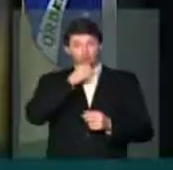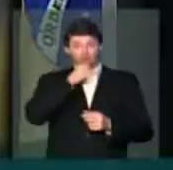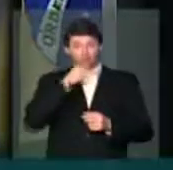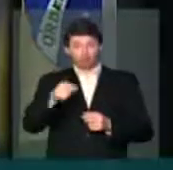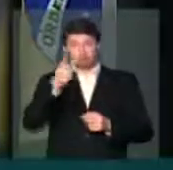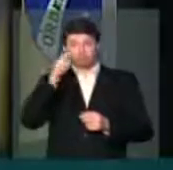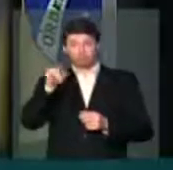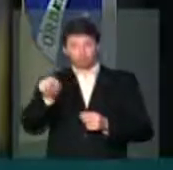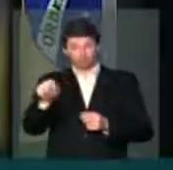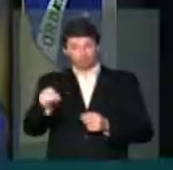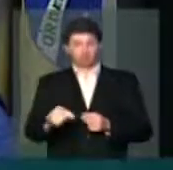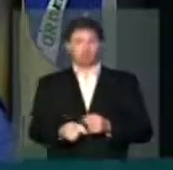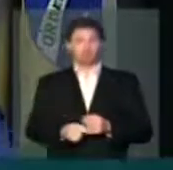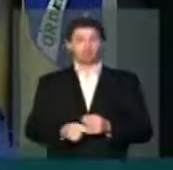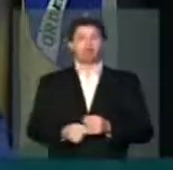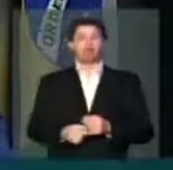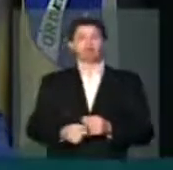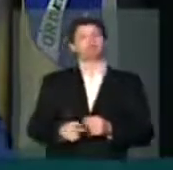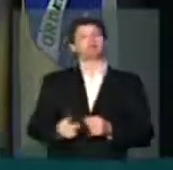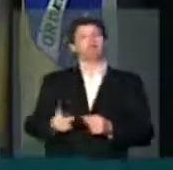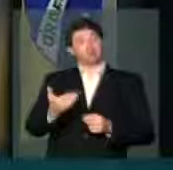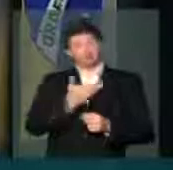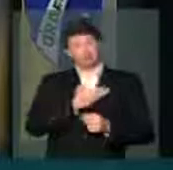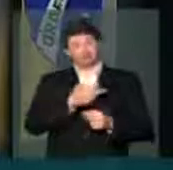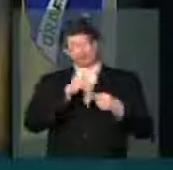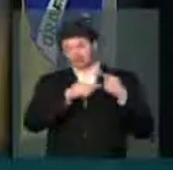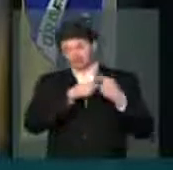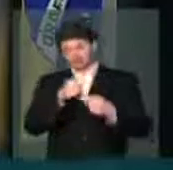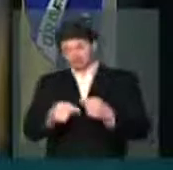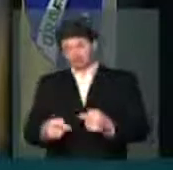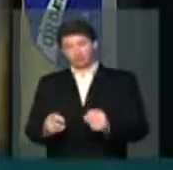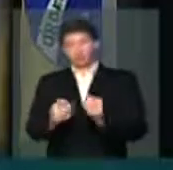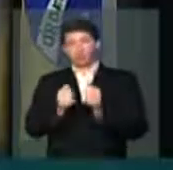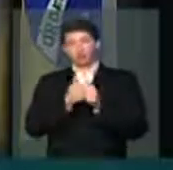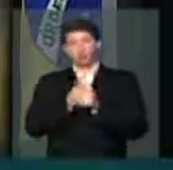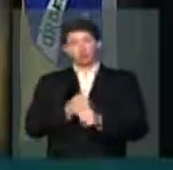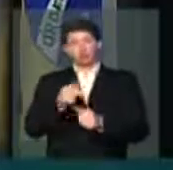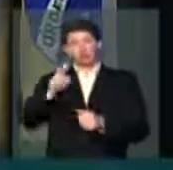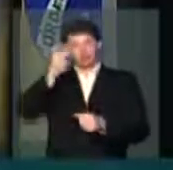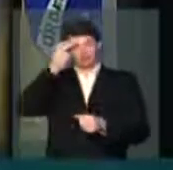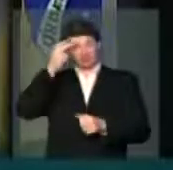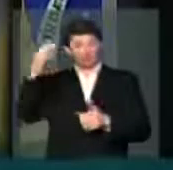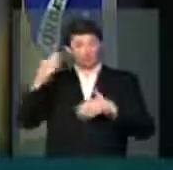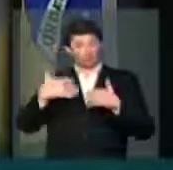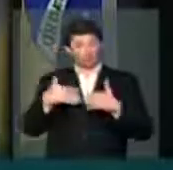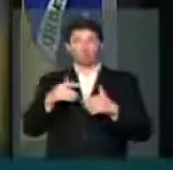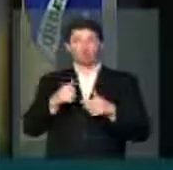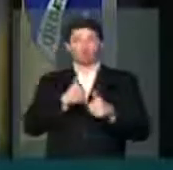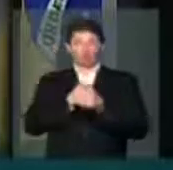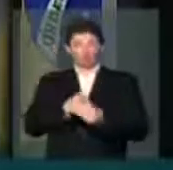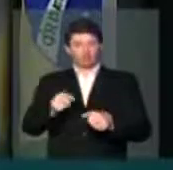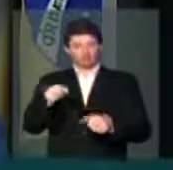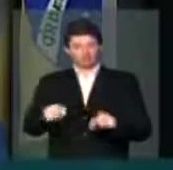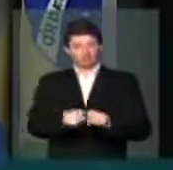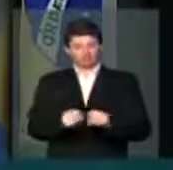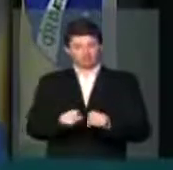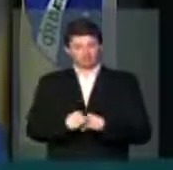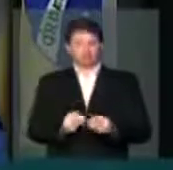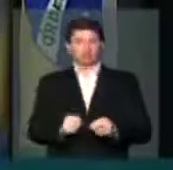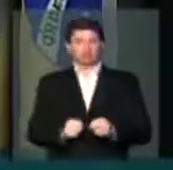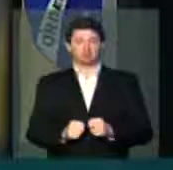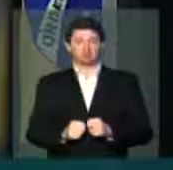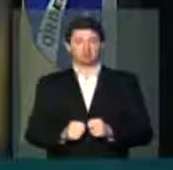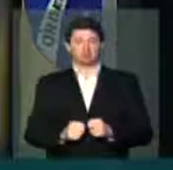seu pai, e herdo essa amizade que vem acompanhada da inteligência dos dois e, evidentemente, que é aperfeiçoada e